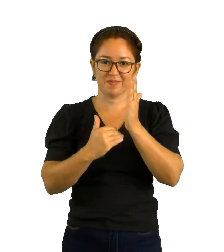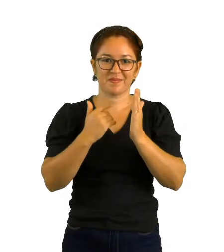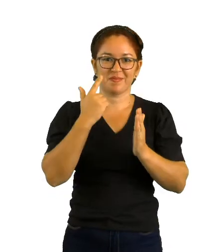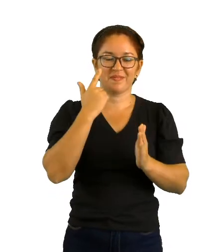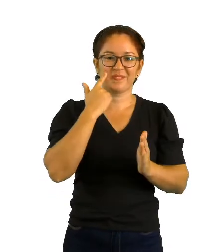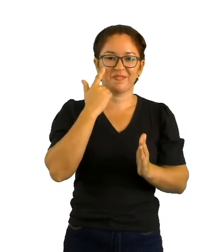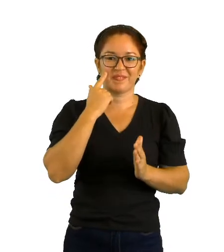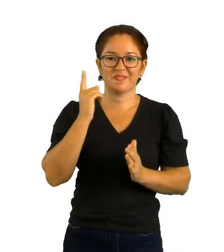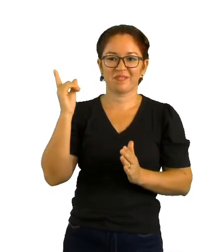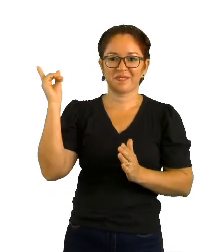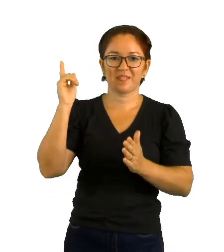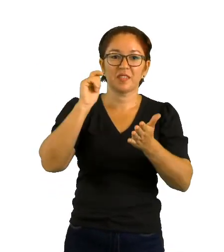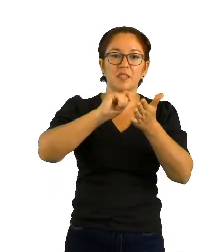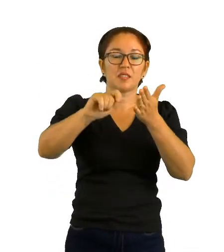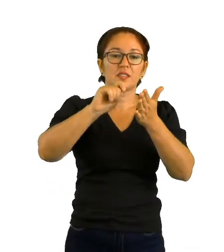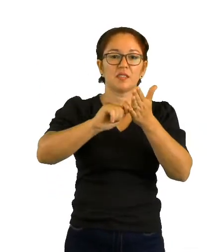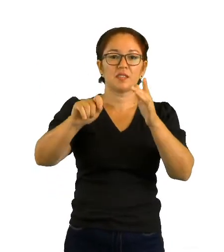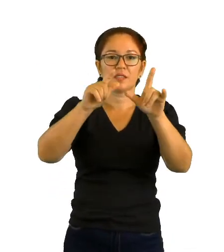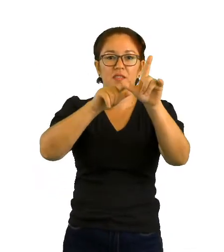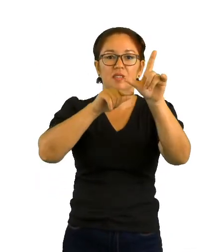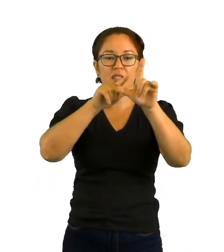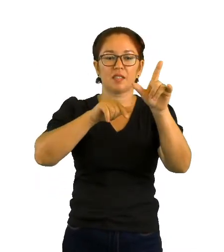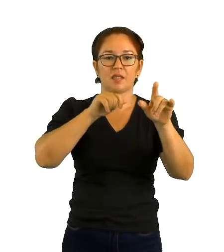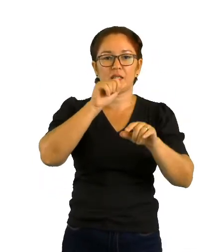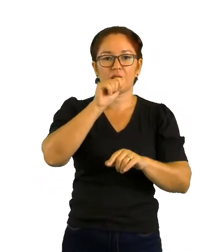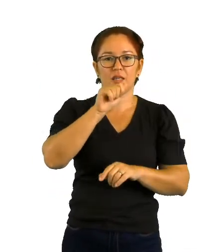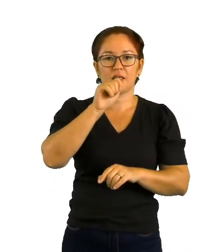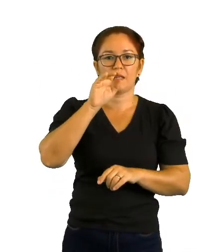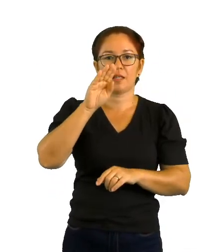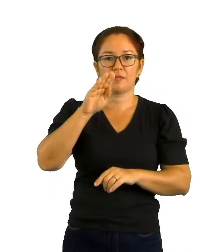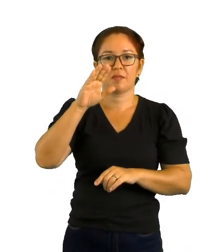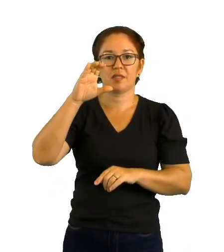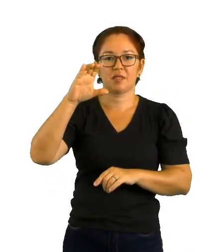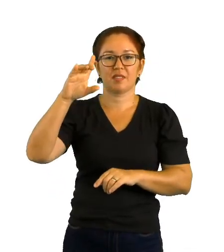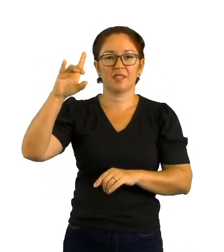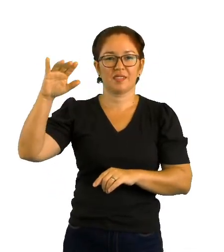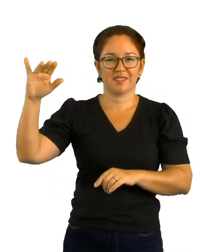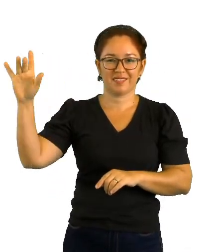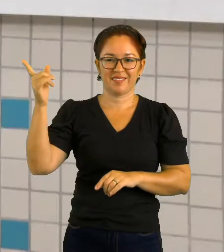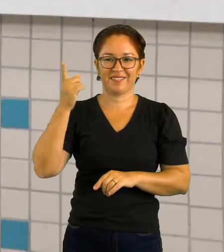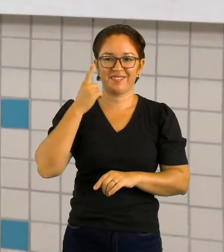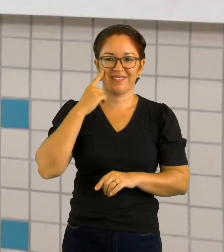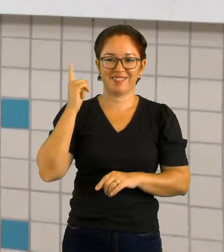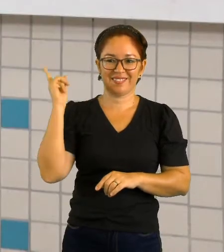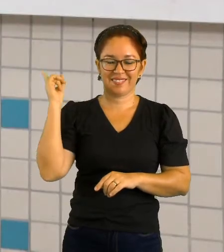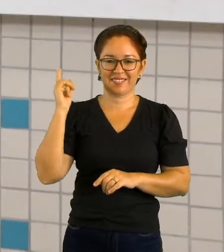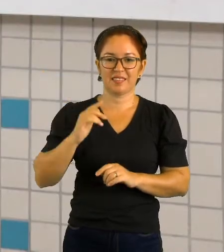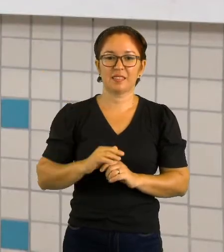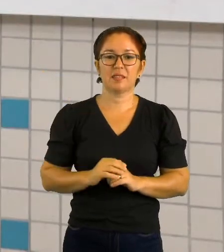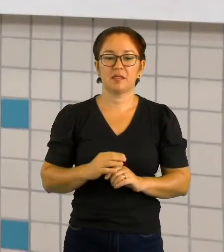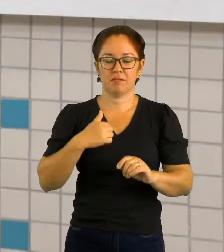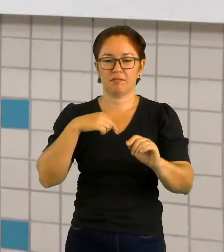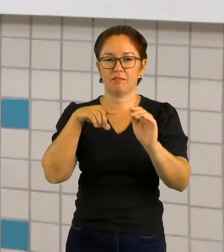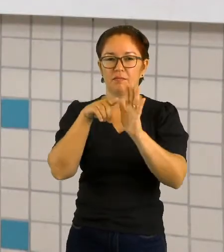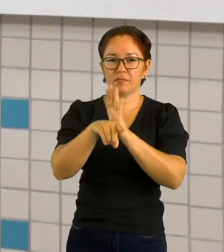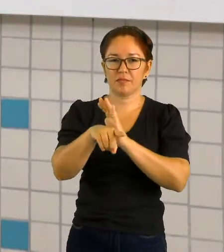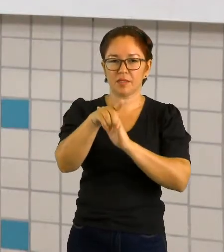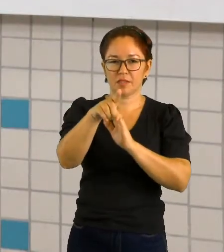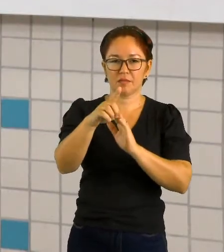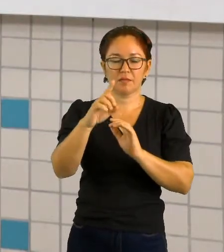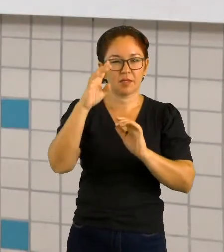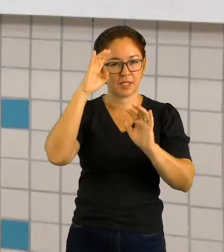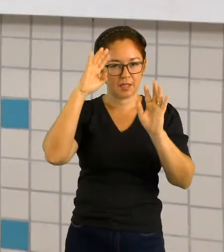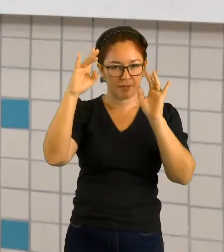Sistema de escrita alfabética? Preste atenção nessas perguntinhas que eu vou fazer aqui para você. Como está o teu caderno